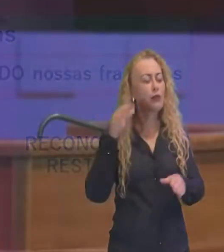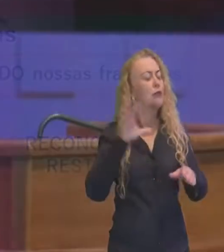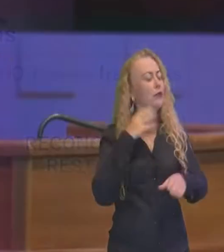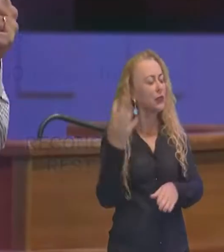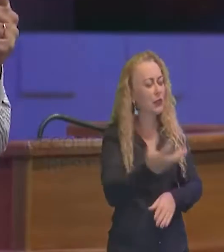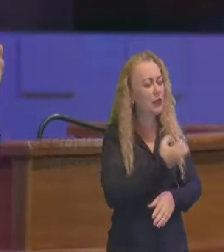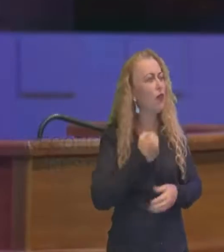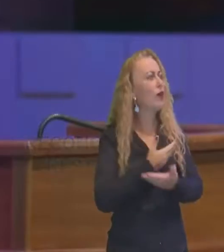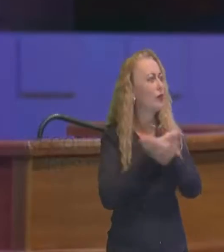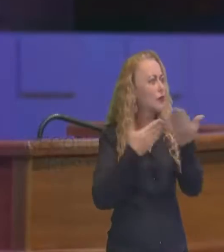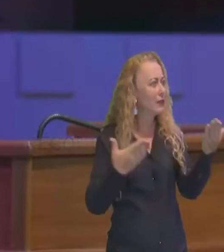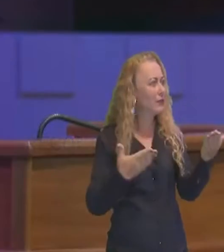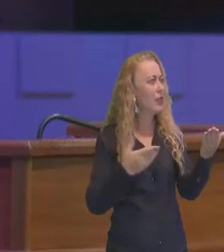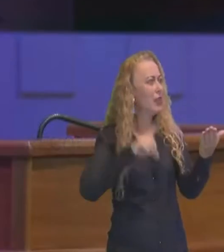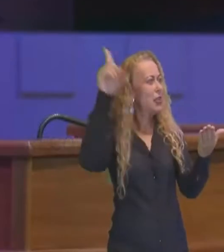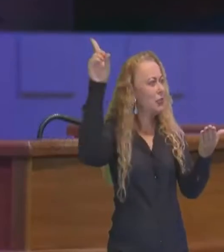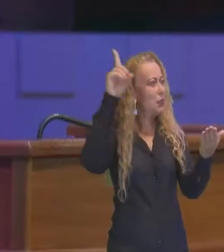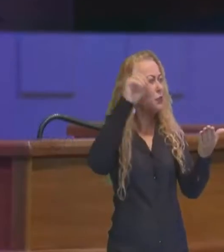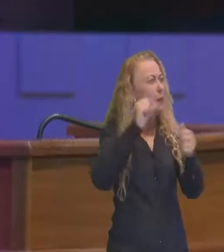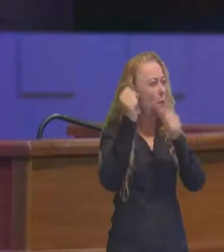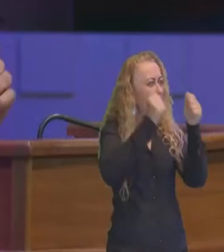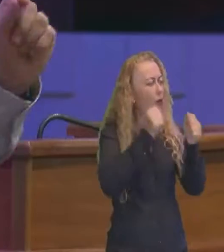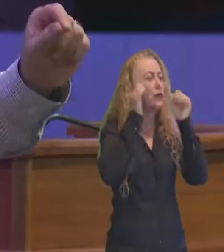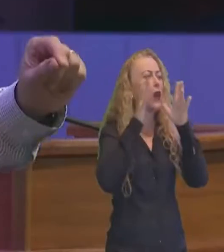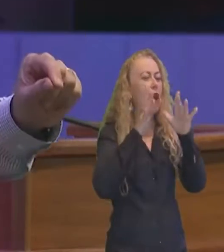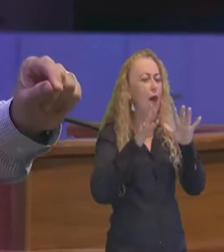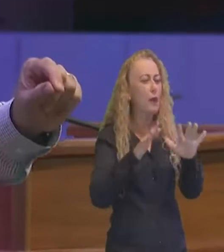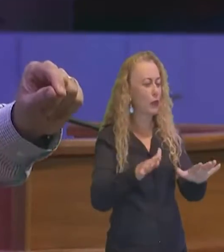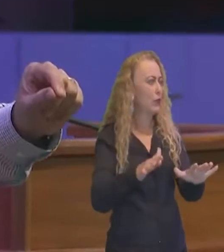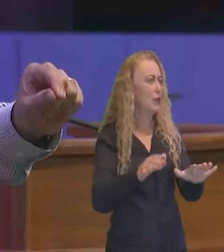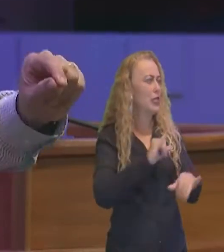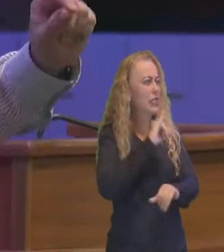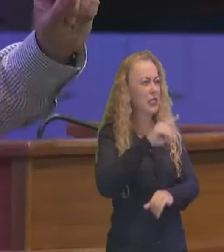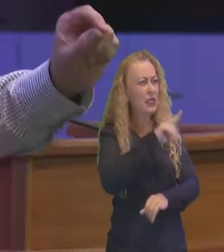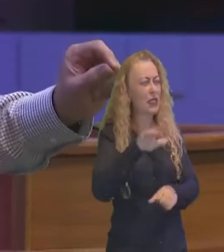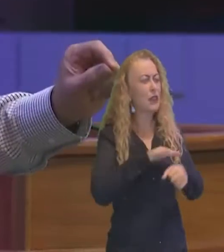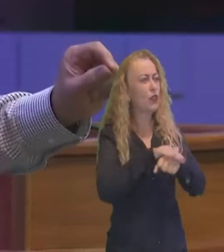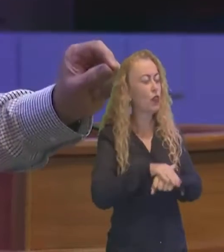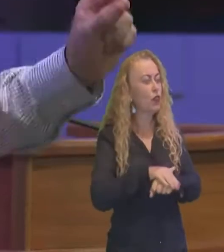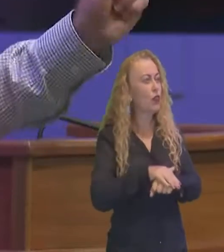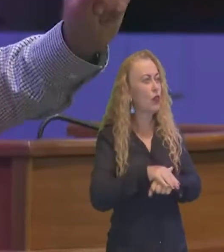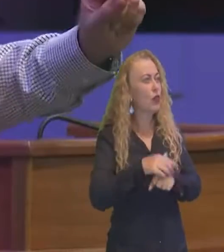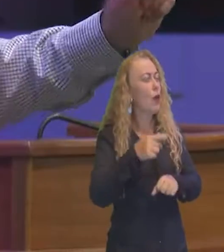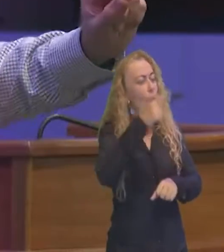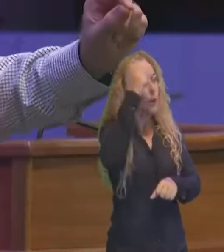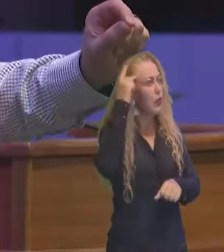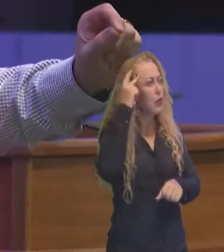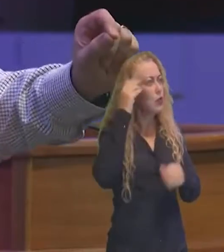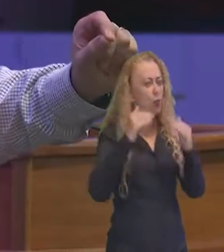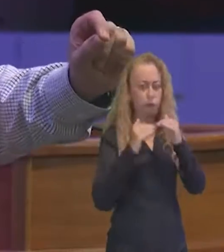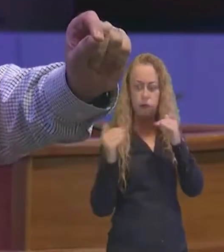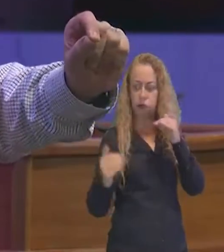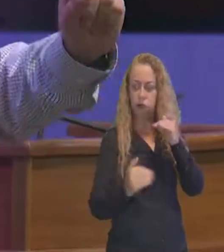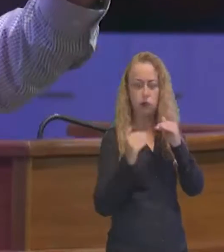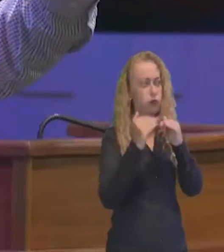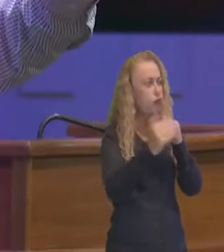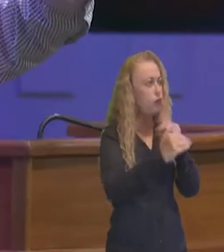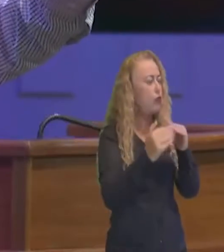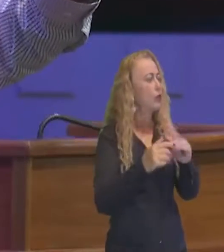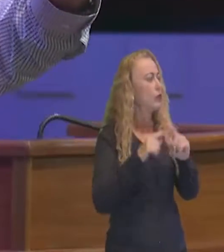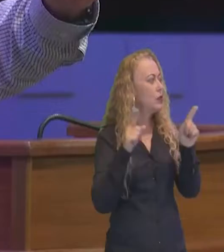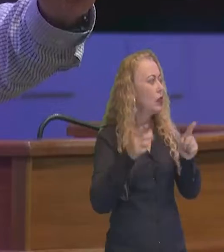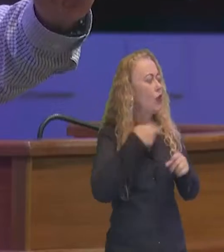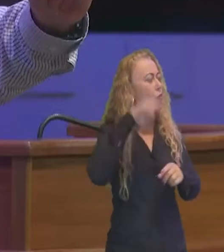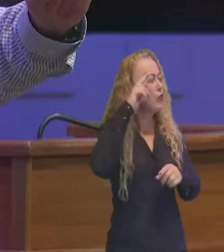salvar. Que Deus possa abençoar. Se nessa noite existe alguém com incompatibilidade, o Senhor